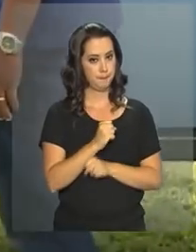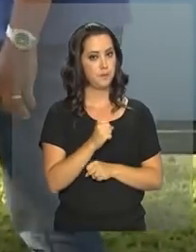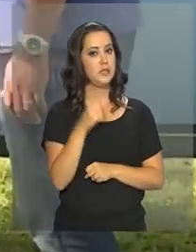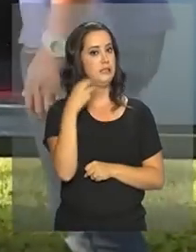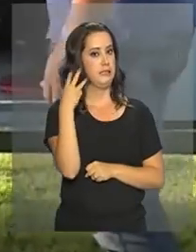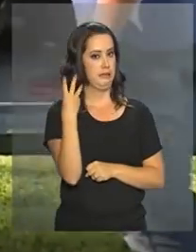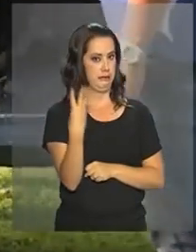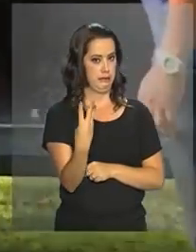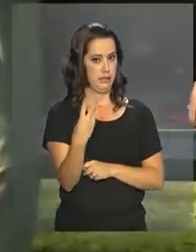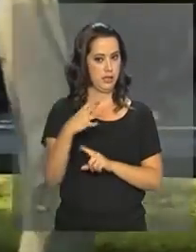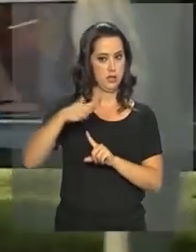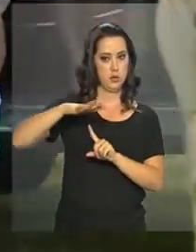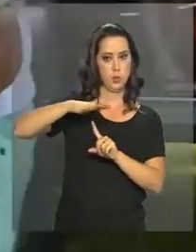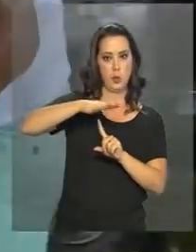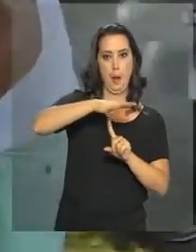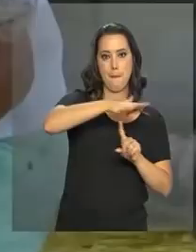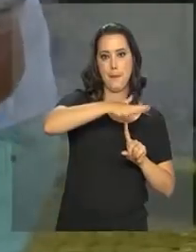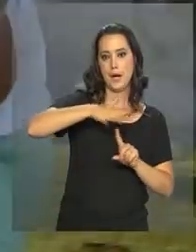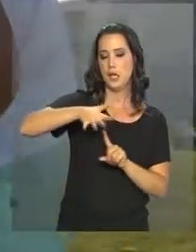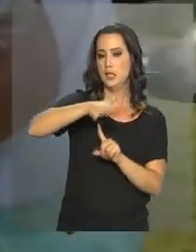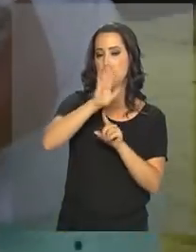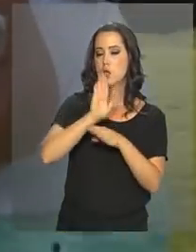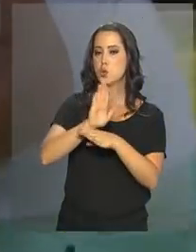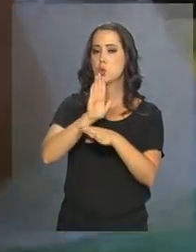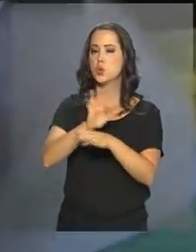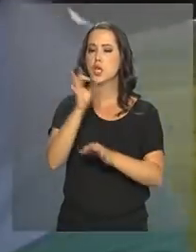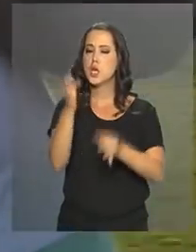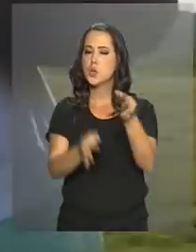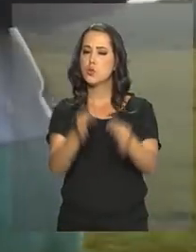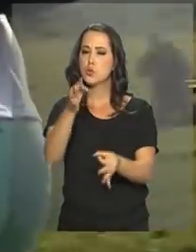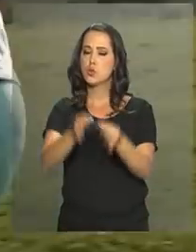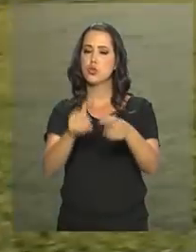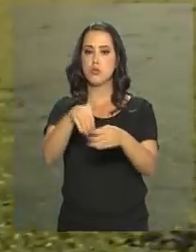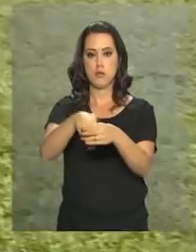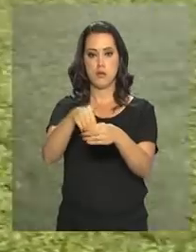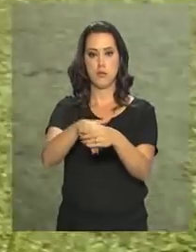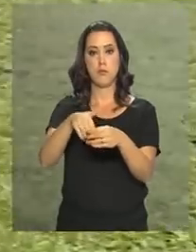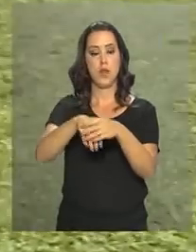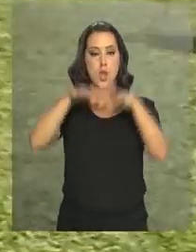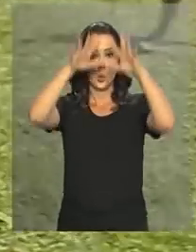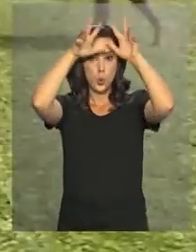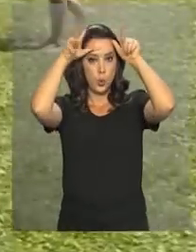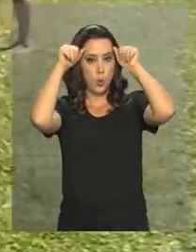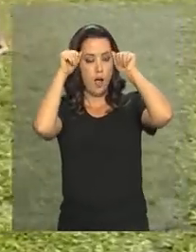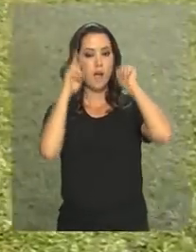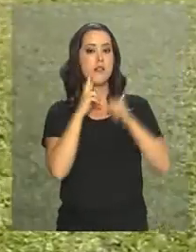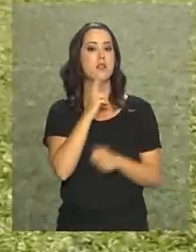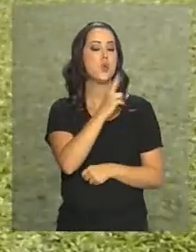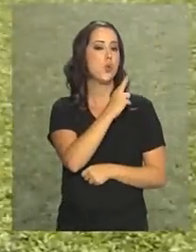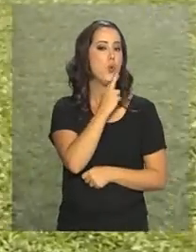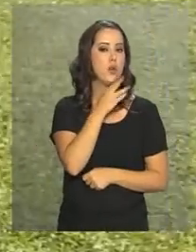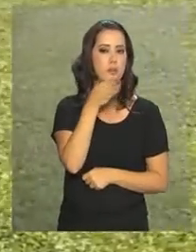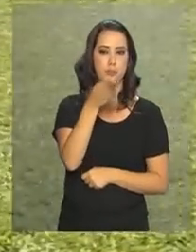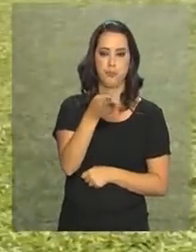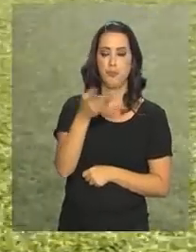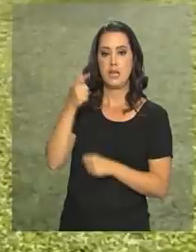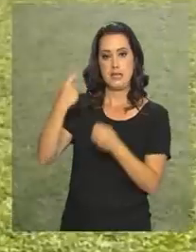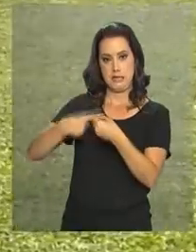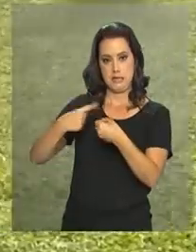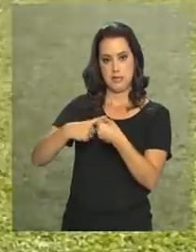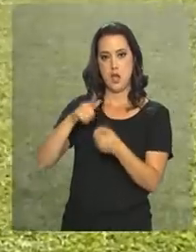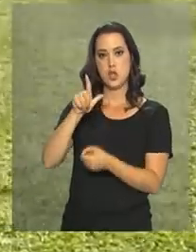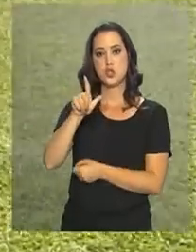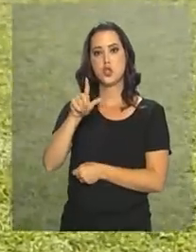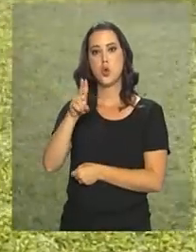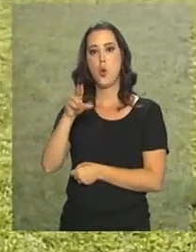helicópteros da FAB auxiliando a Justiça Eleitoral nos estados do Acre e Roraima. Na comunidade acriana de Lua Nova, a